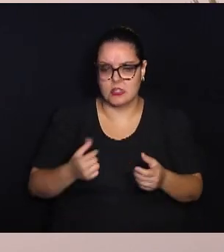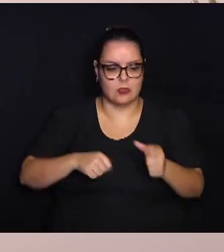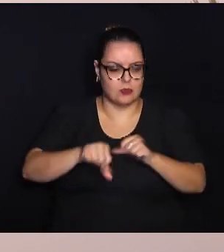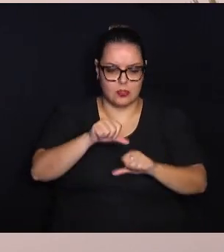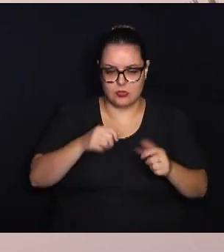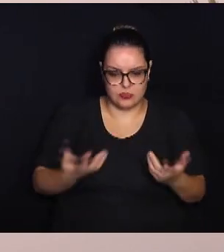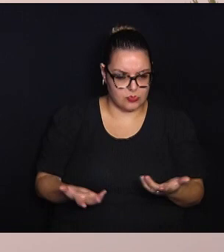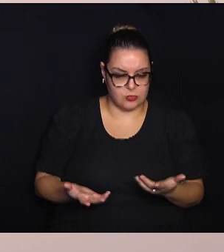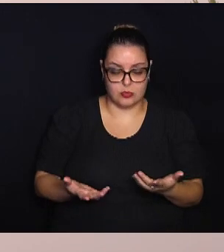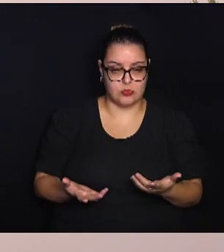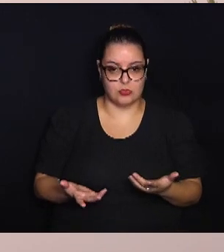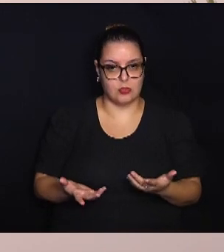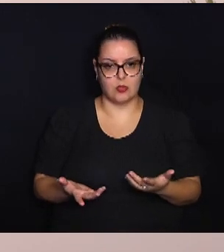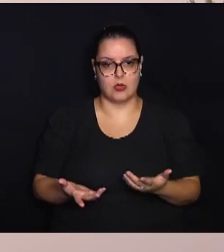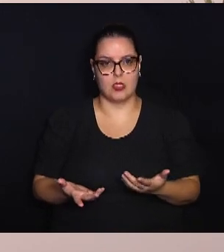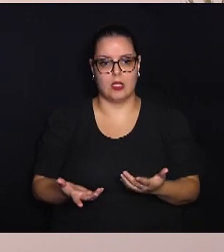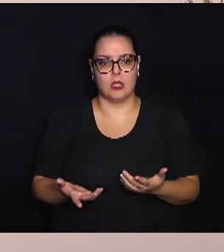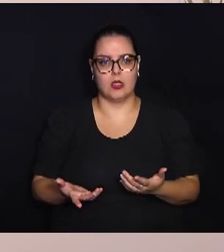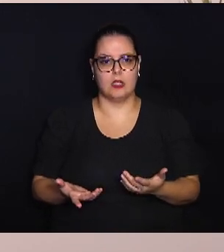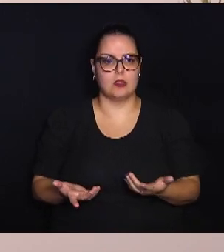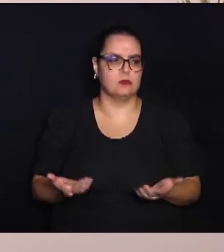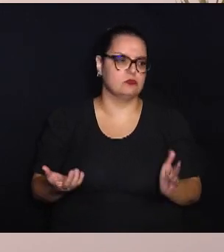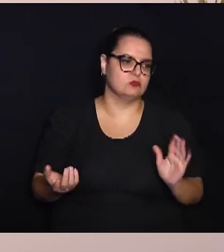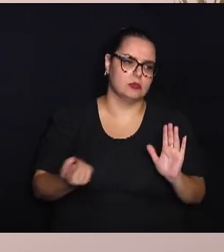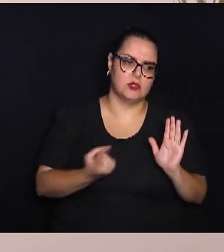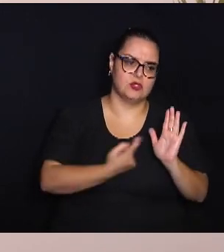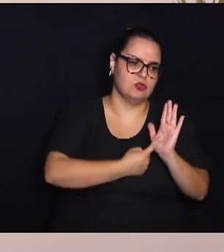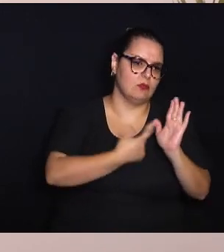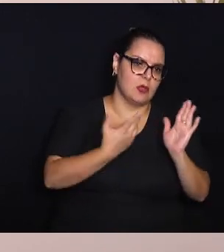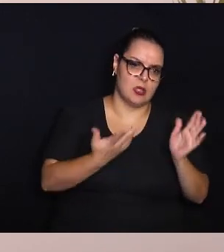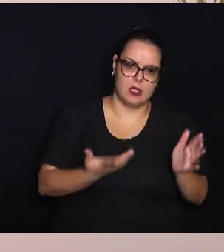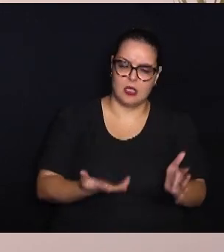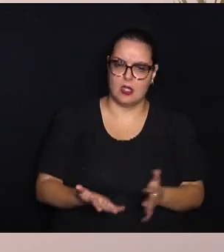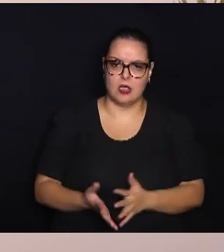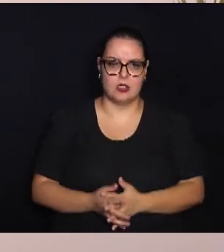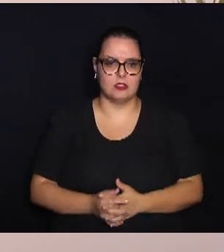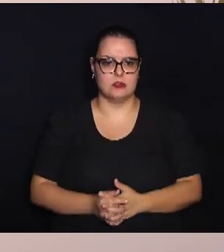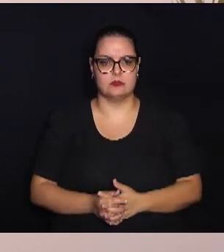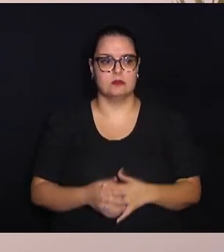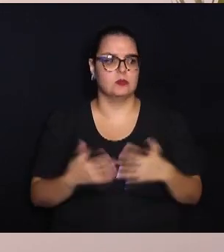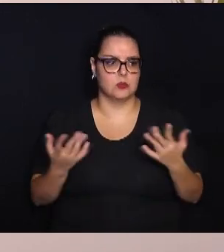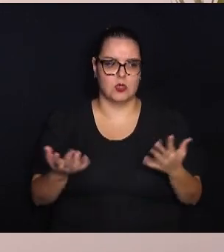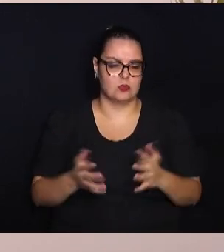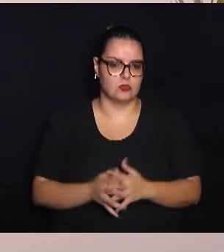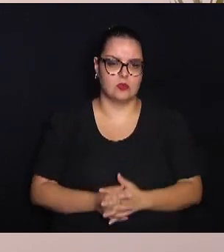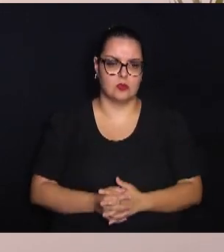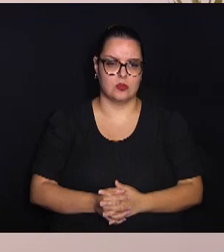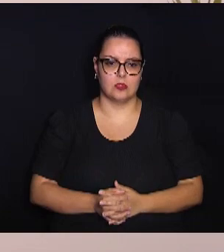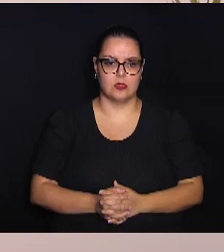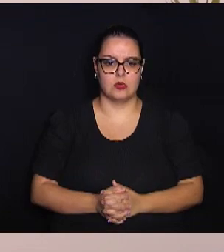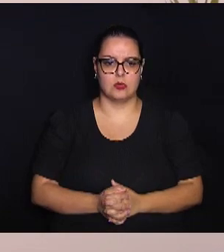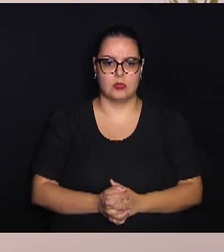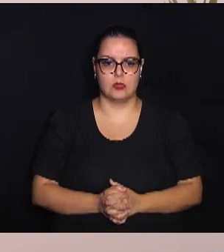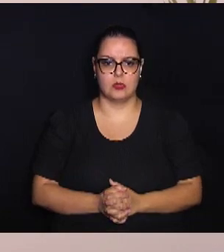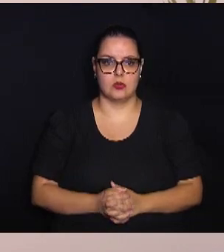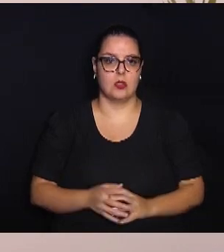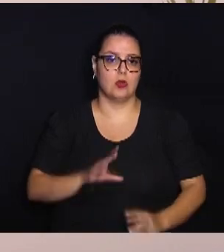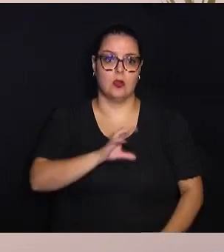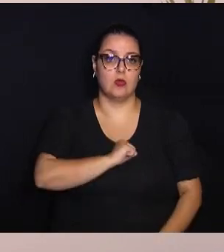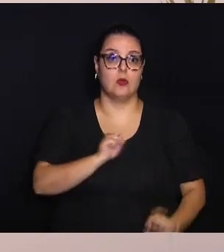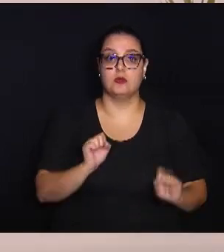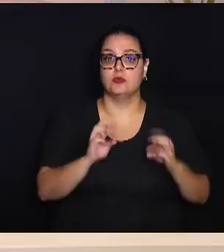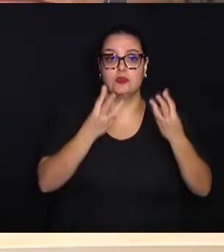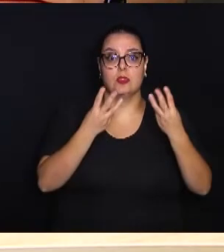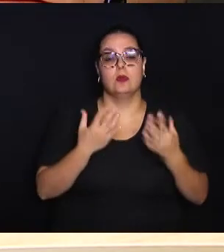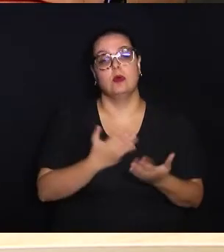o que dá para trocar por desde marca, então assim, eu gosto de ir no cinema, eu gosto